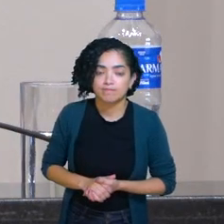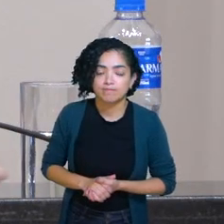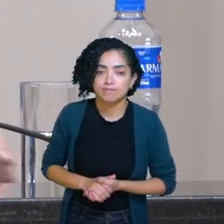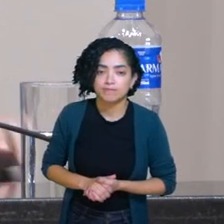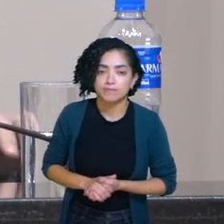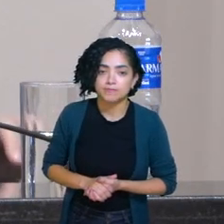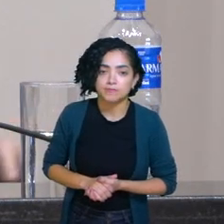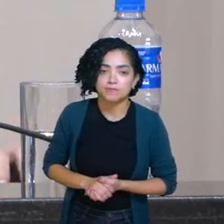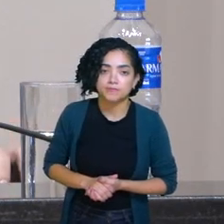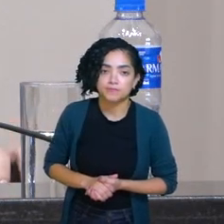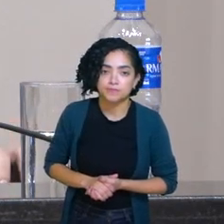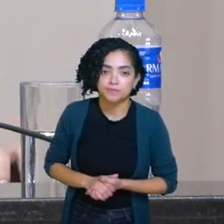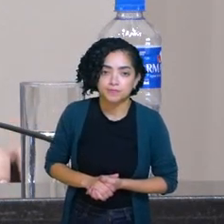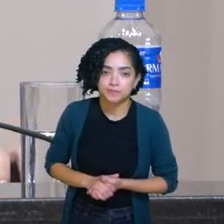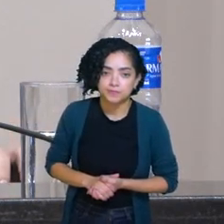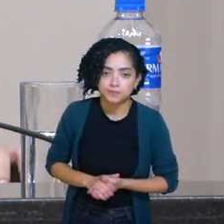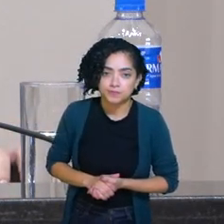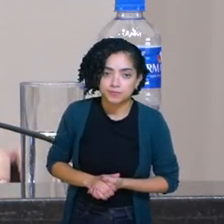né